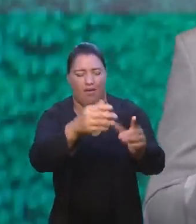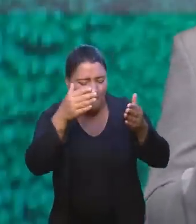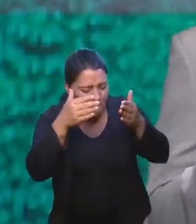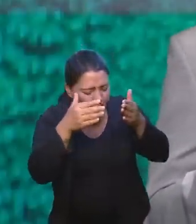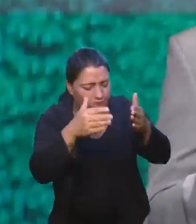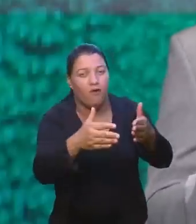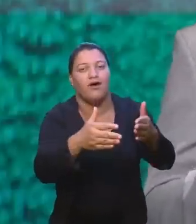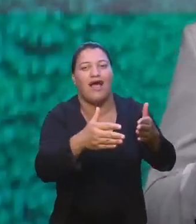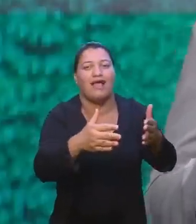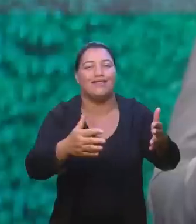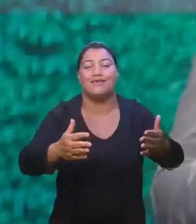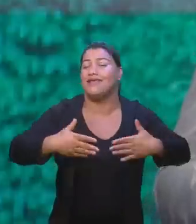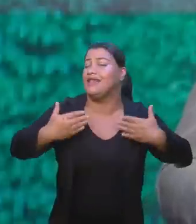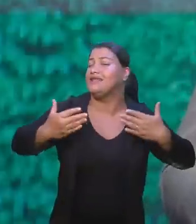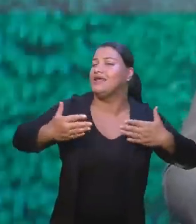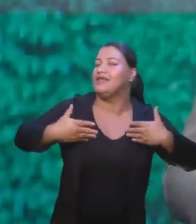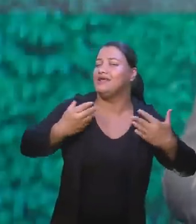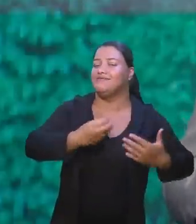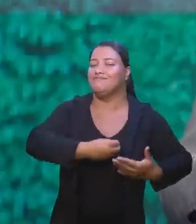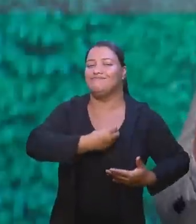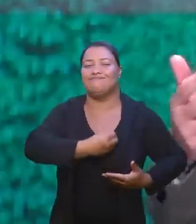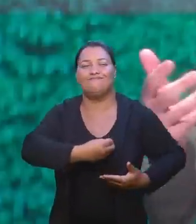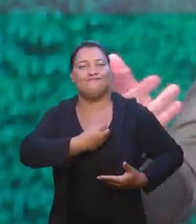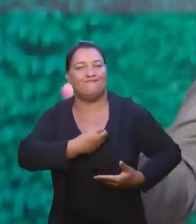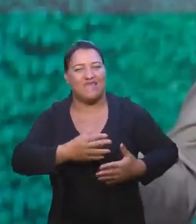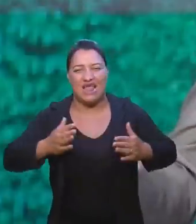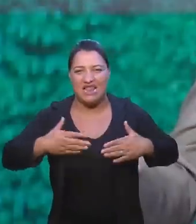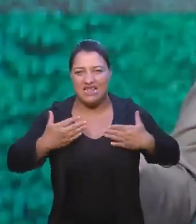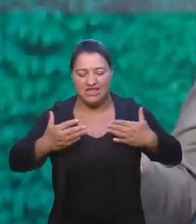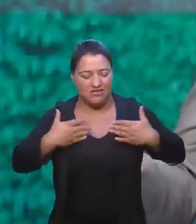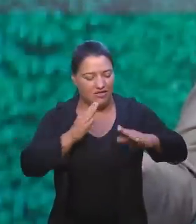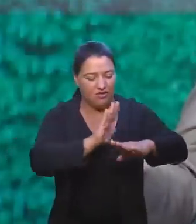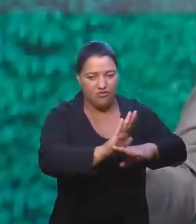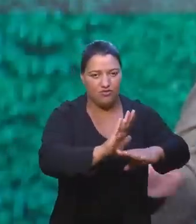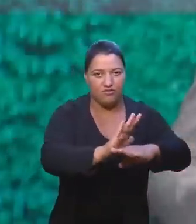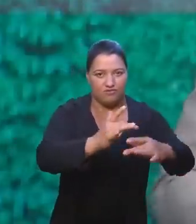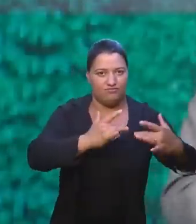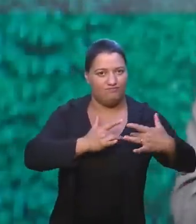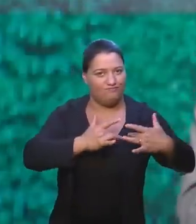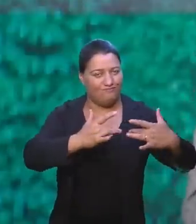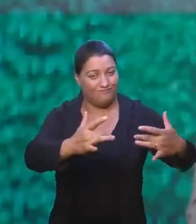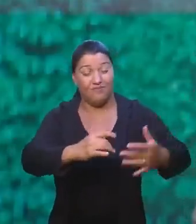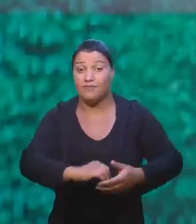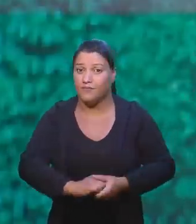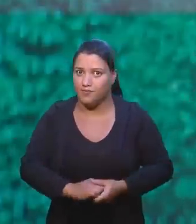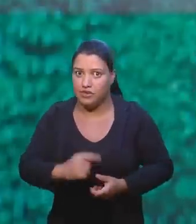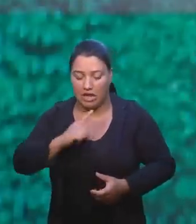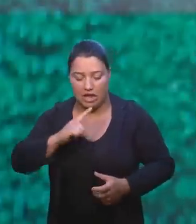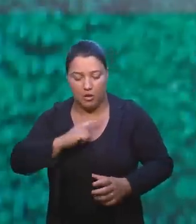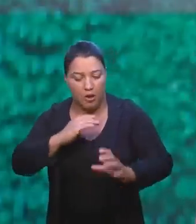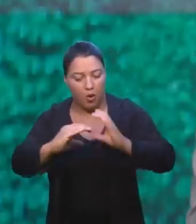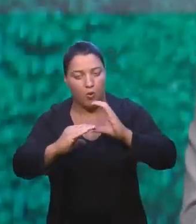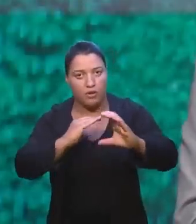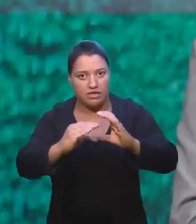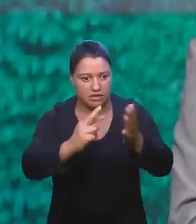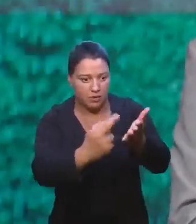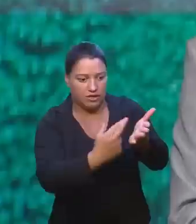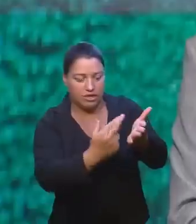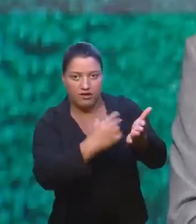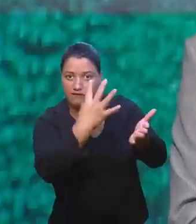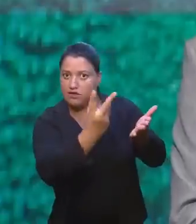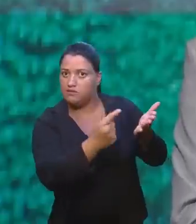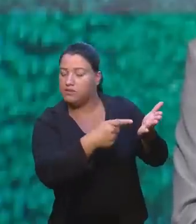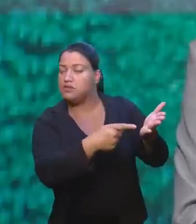alegria de viver, manter esta alegria de servir. Há uma comunicação na Revista